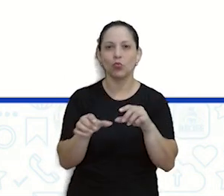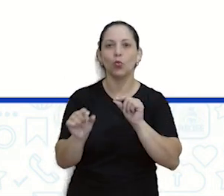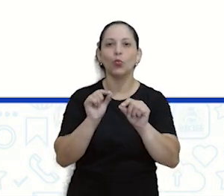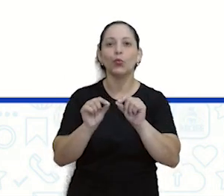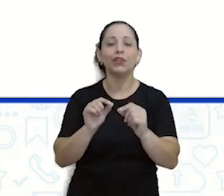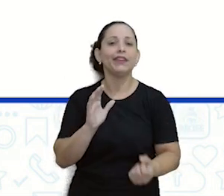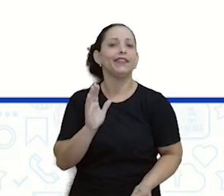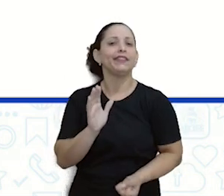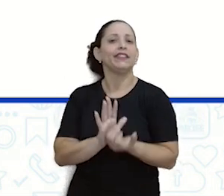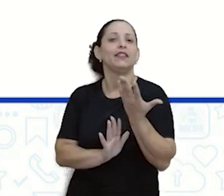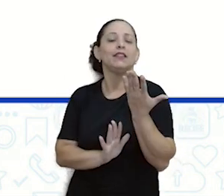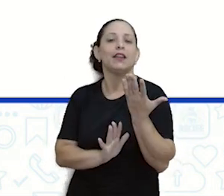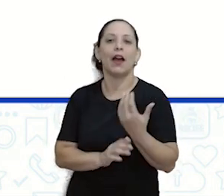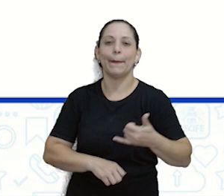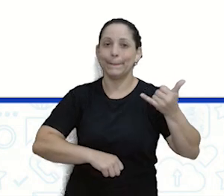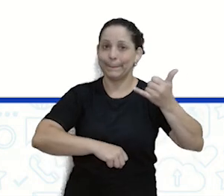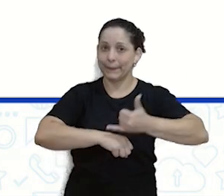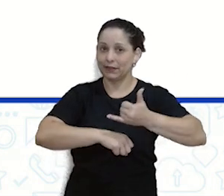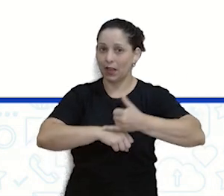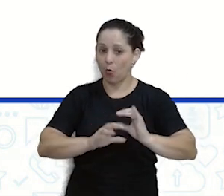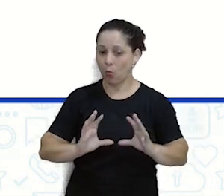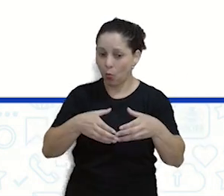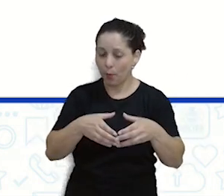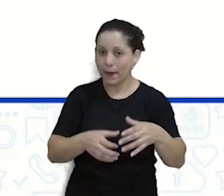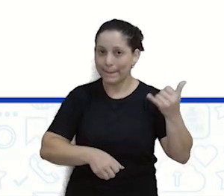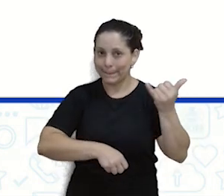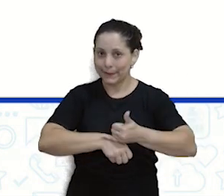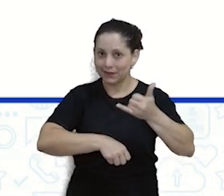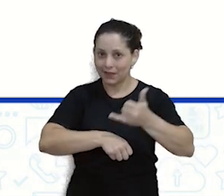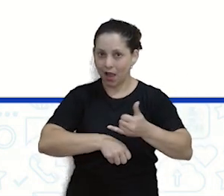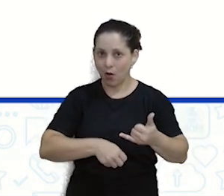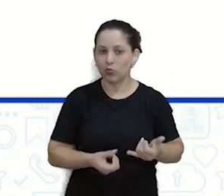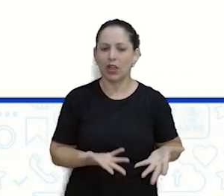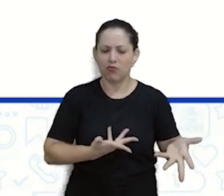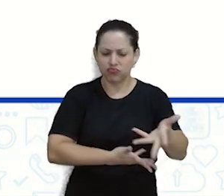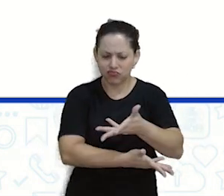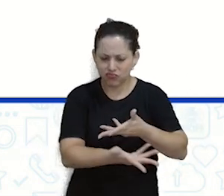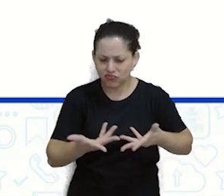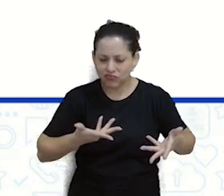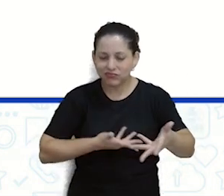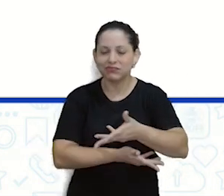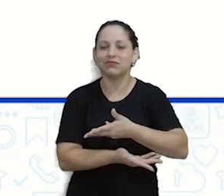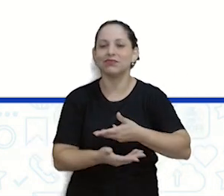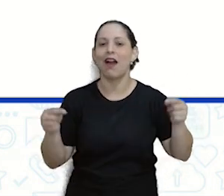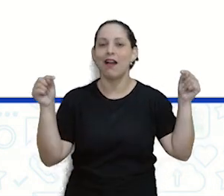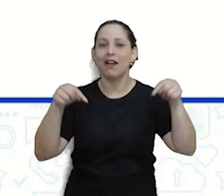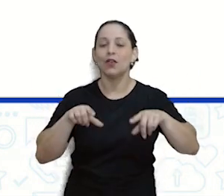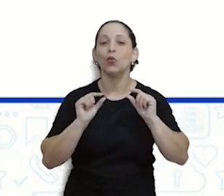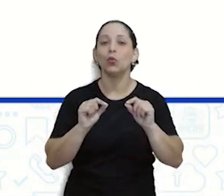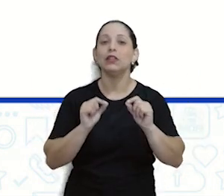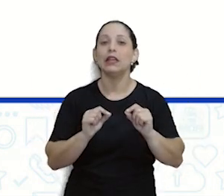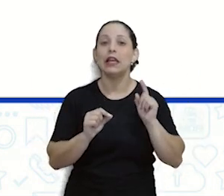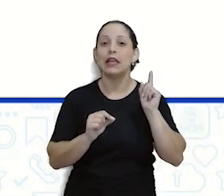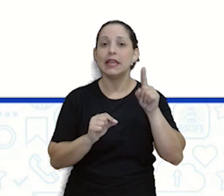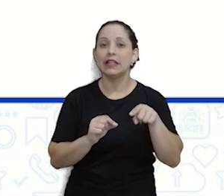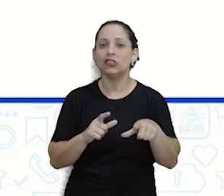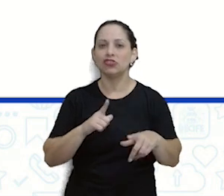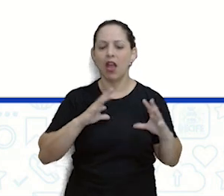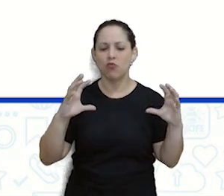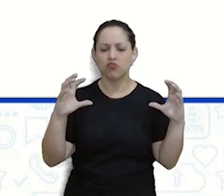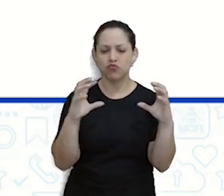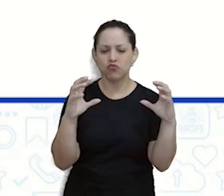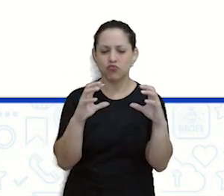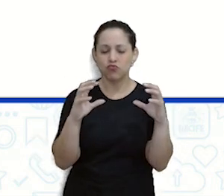aí entre os metais, tá certo? Porque a ligação metálica, ela é feita aí entre metais, tá certo? Então, são bons condutores térmicos e